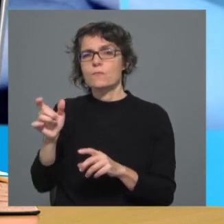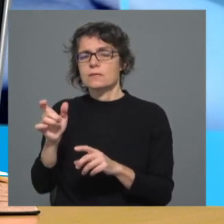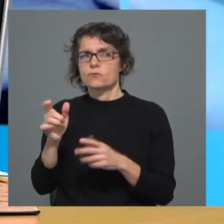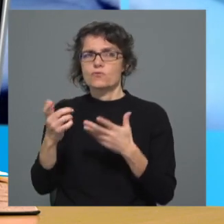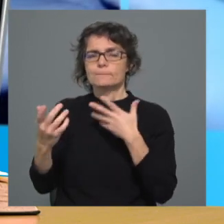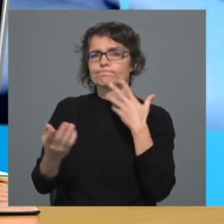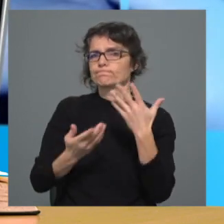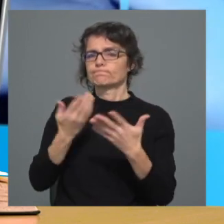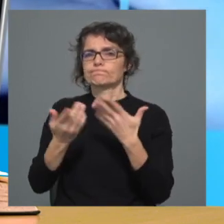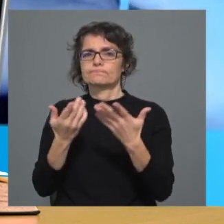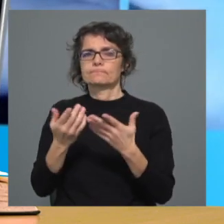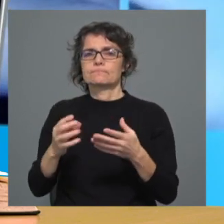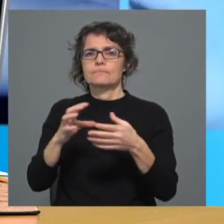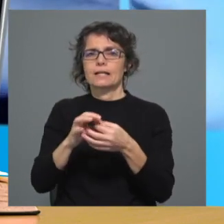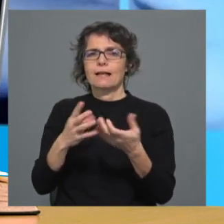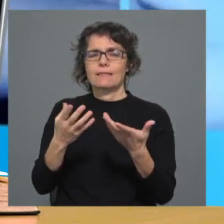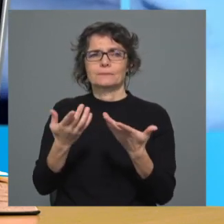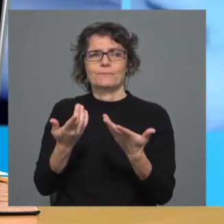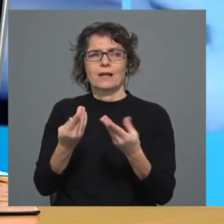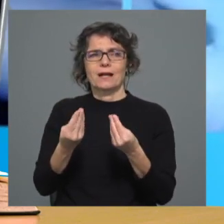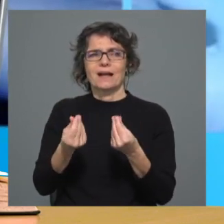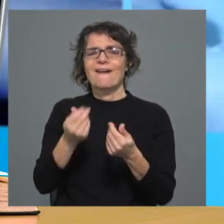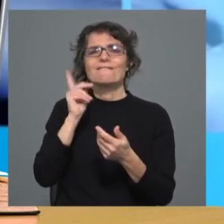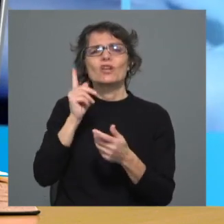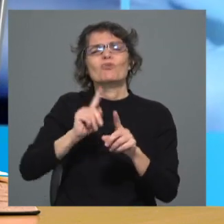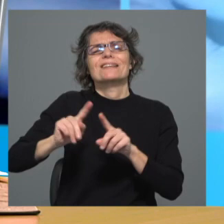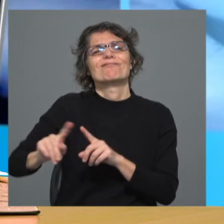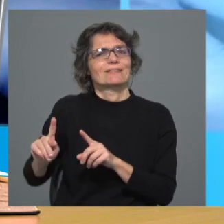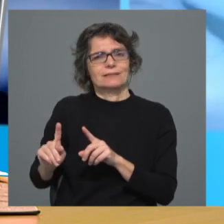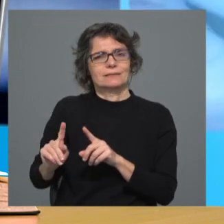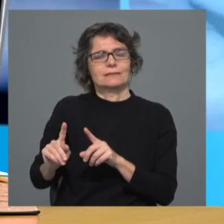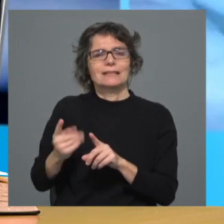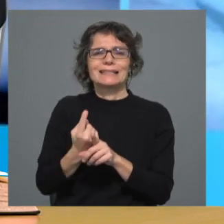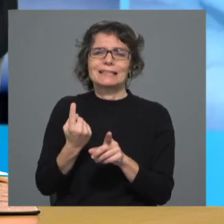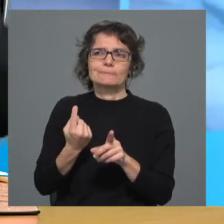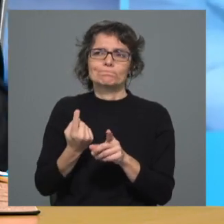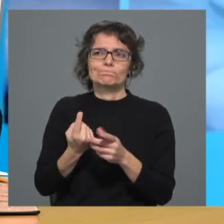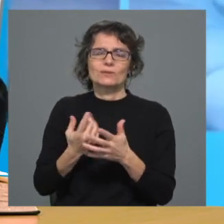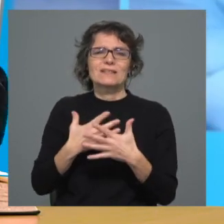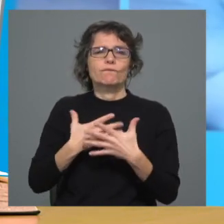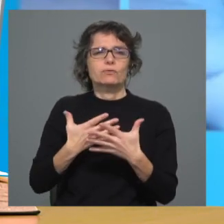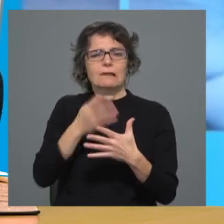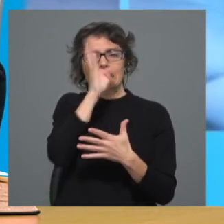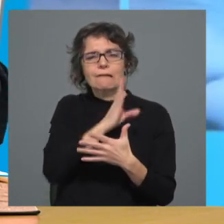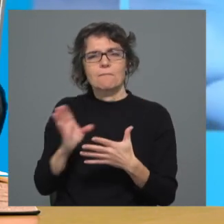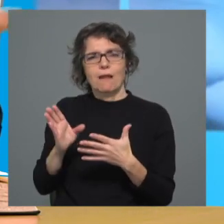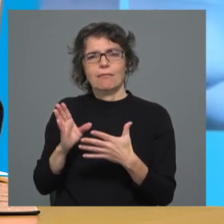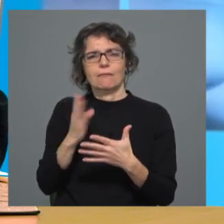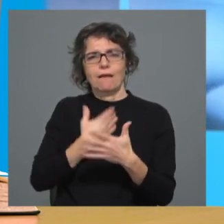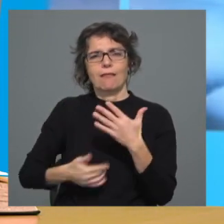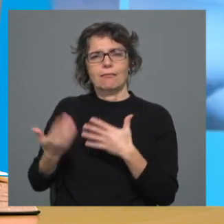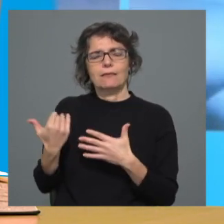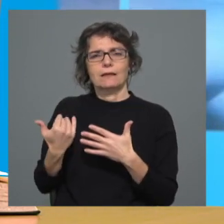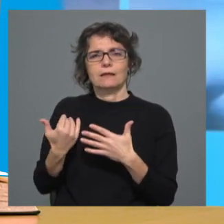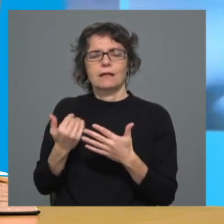comercial e económico, que não valorizavam grandemente a vivência da tradição e da mensagem do